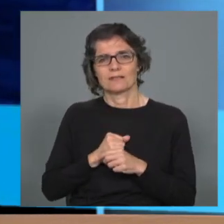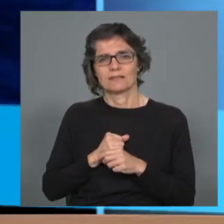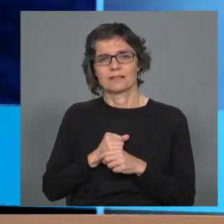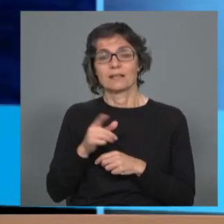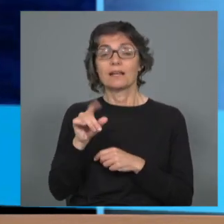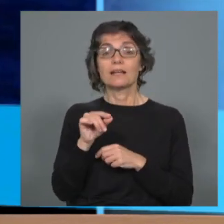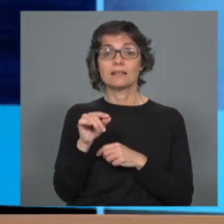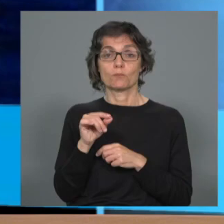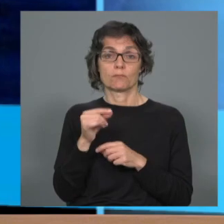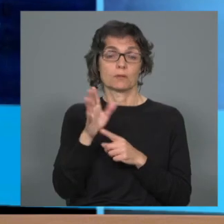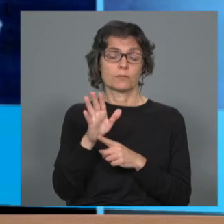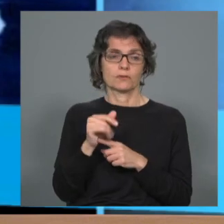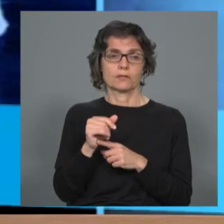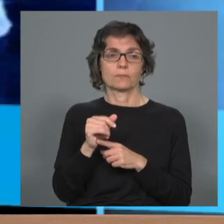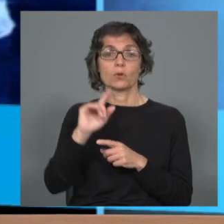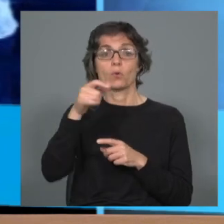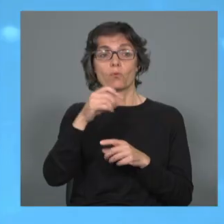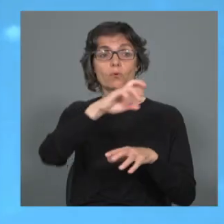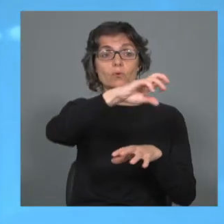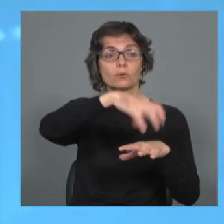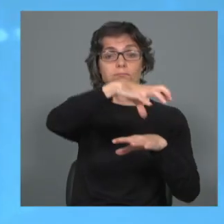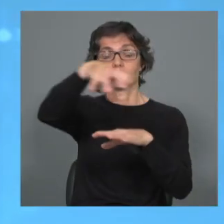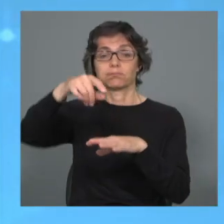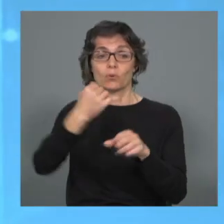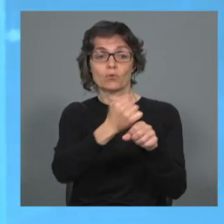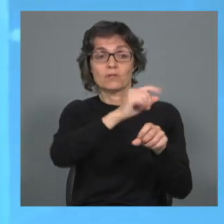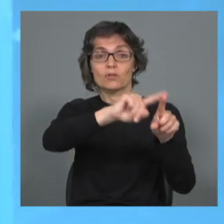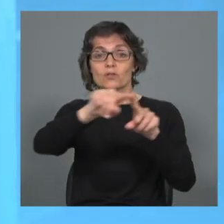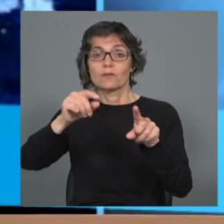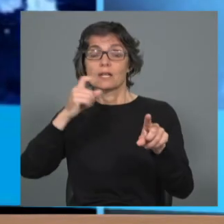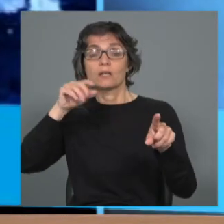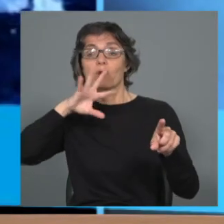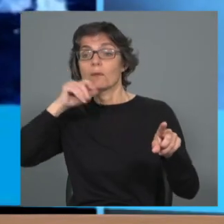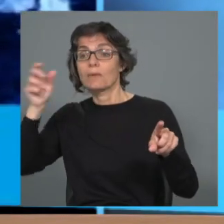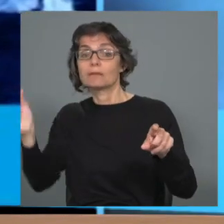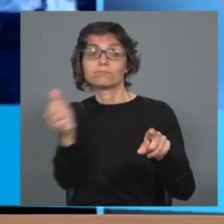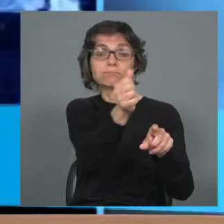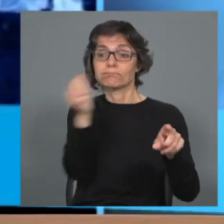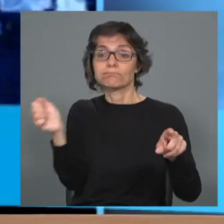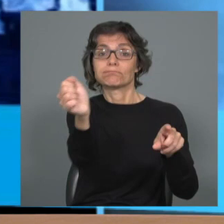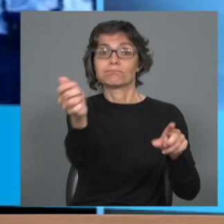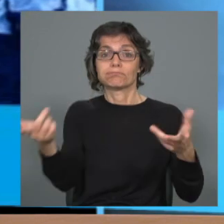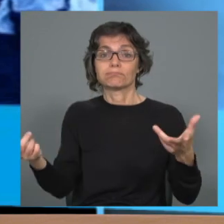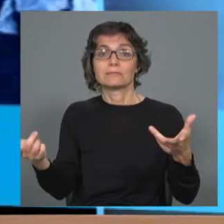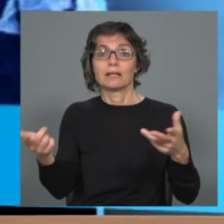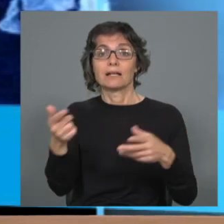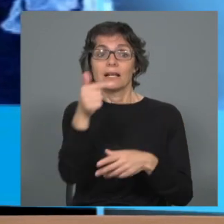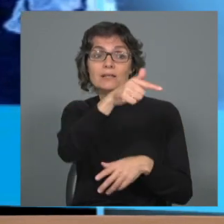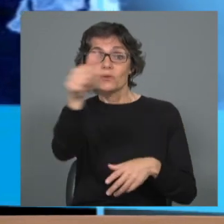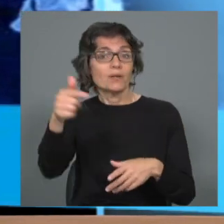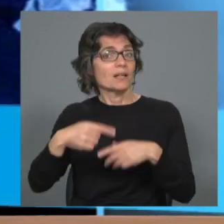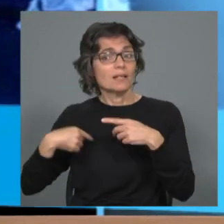para quem encaminhamos as mães, que têm outros serviços complementares dos nossos e que no dia-a-dia são eles que nos